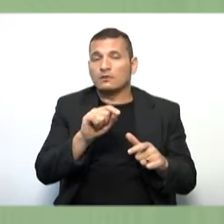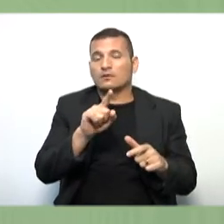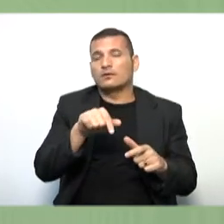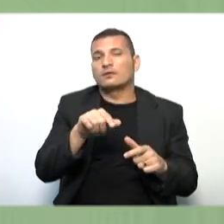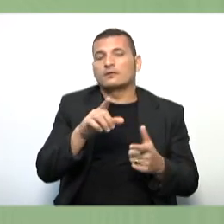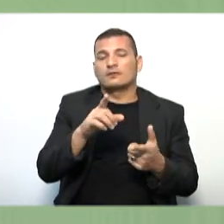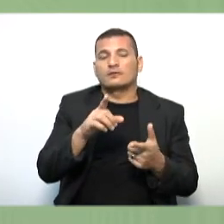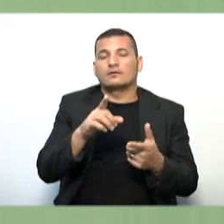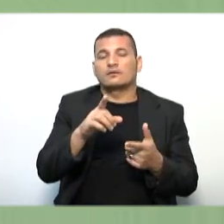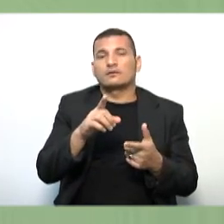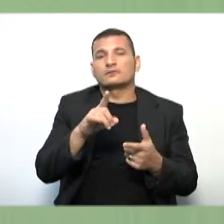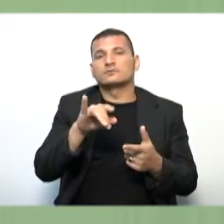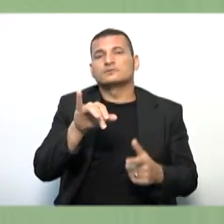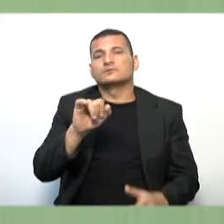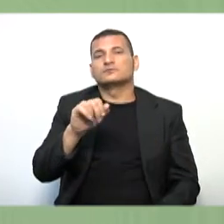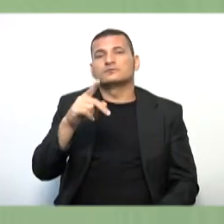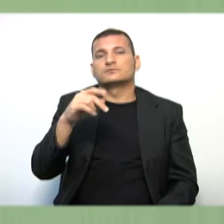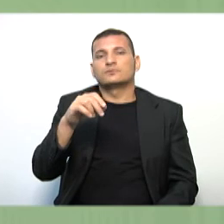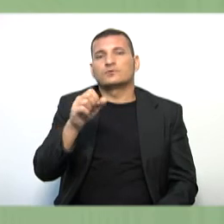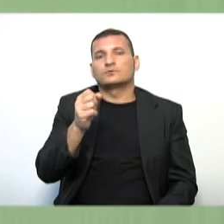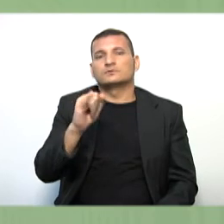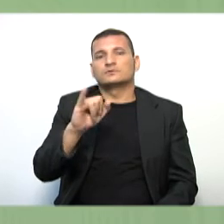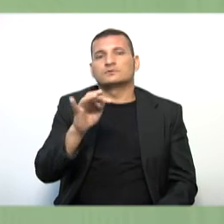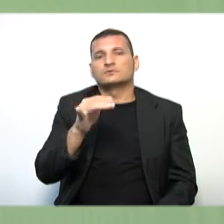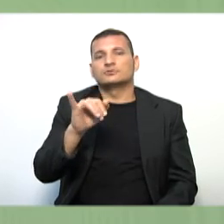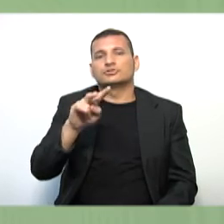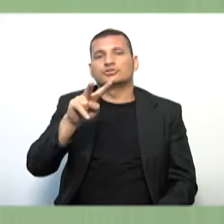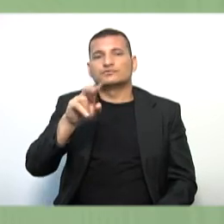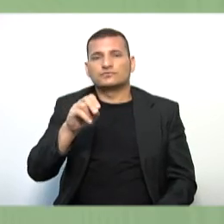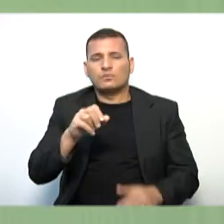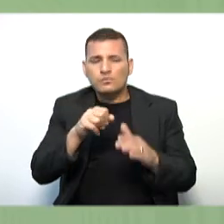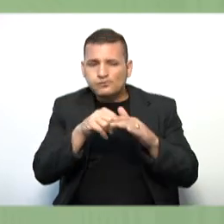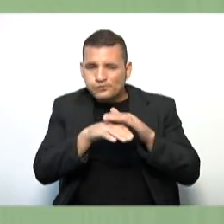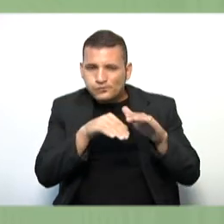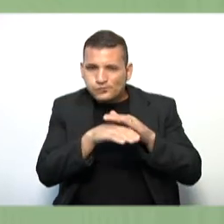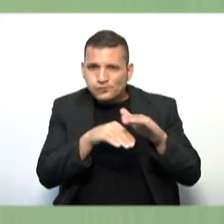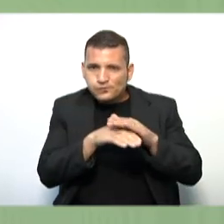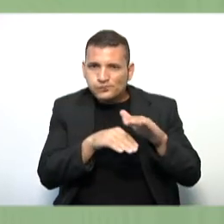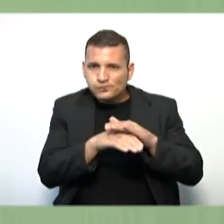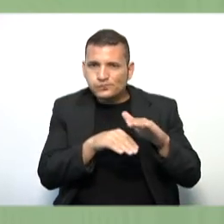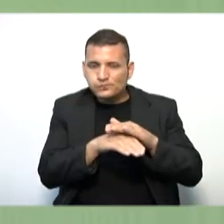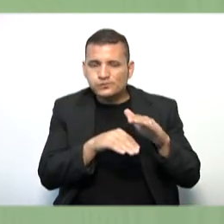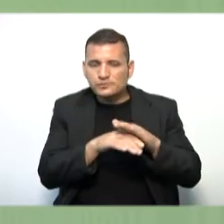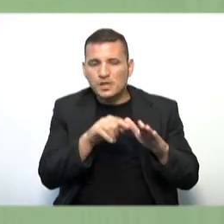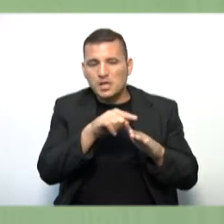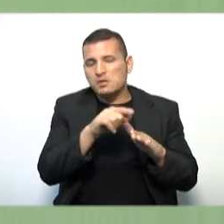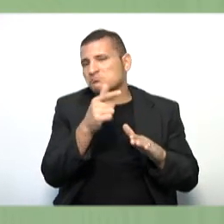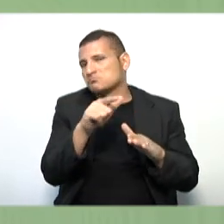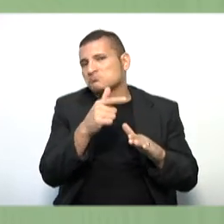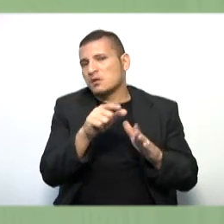dispositivos não voláteis. Imaginem que você tem um arquivo, você pretende